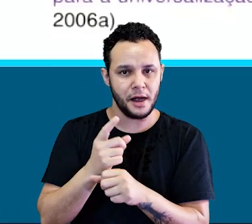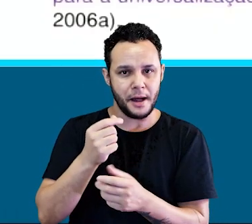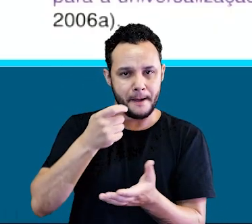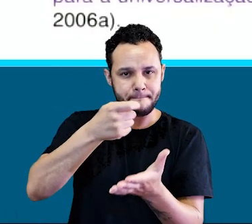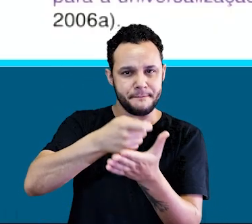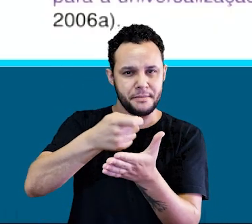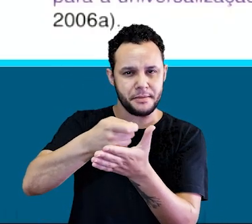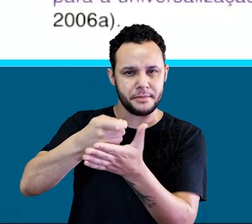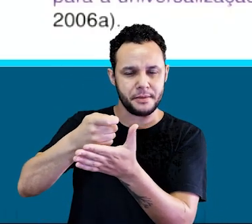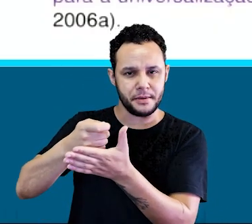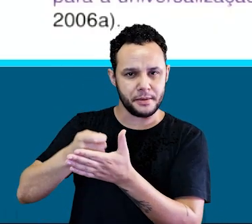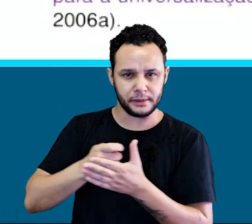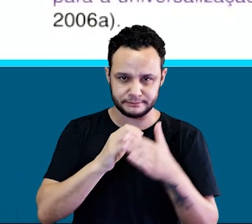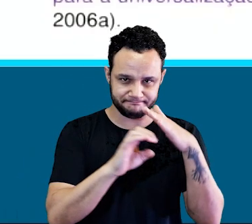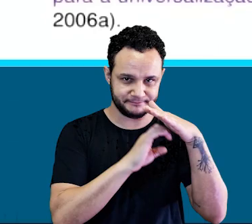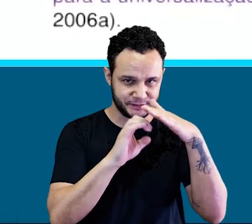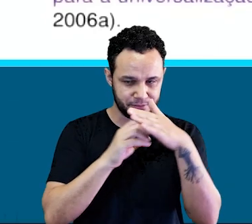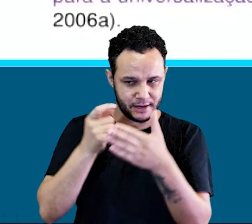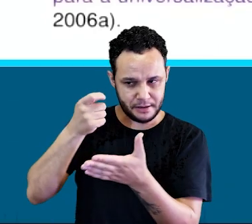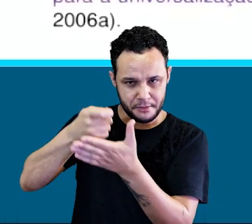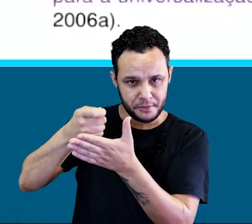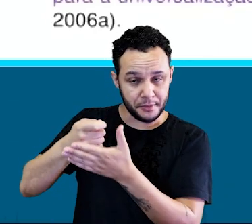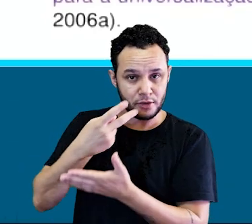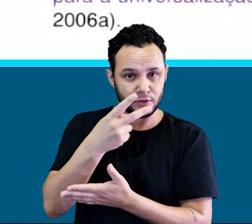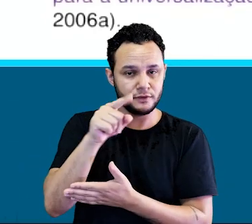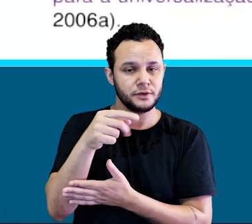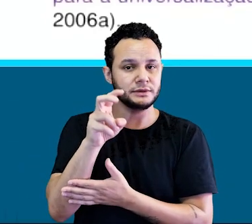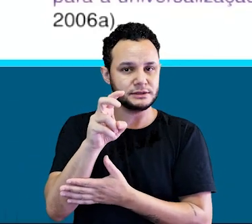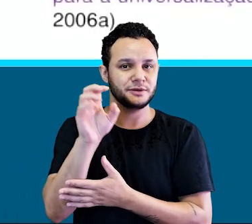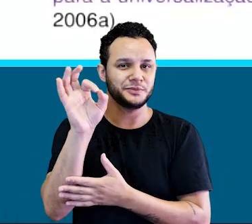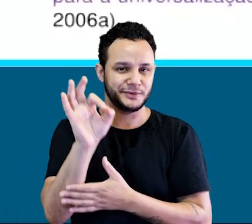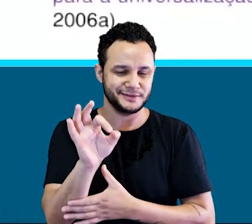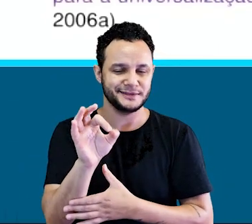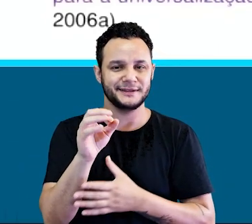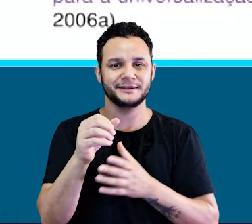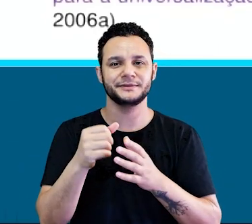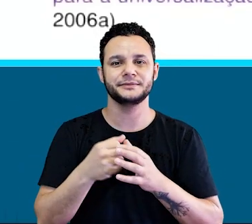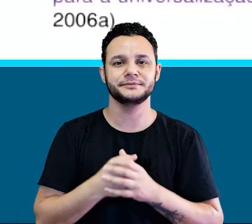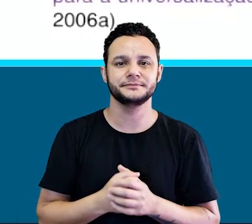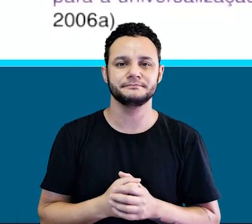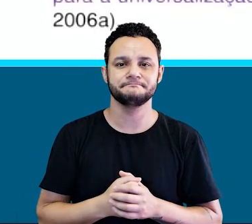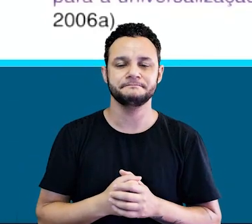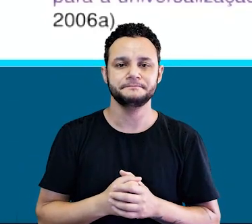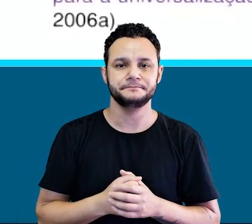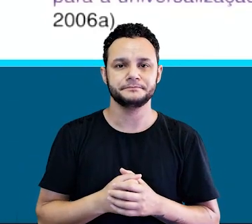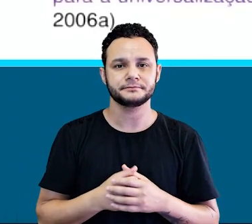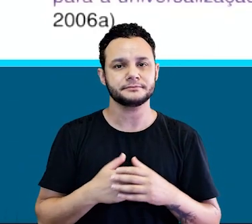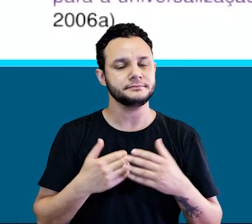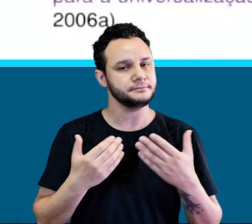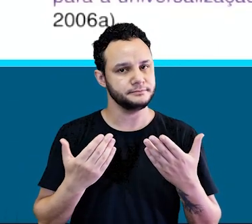das remunerações pagas ou creditadas pelas empresas, né? Então,